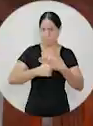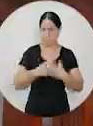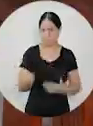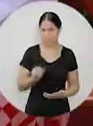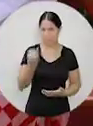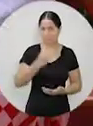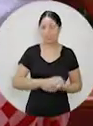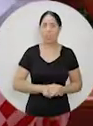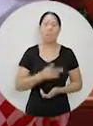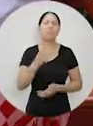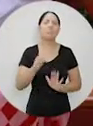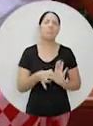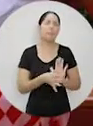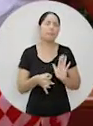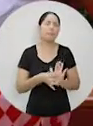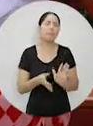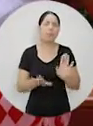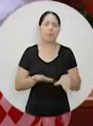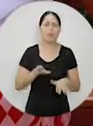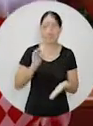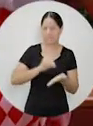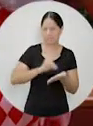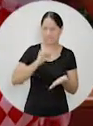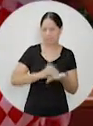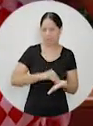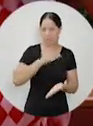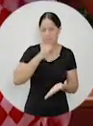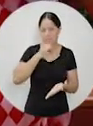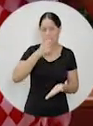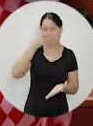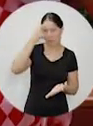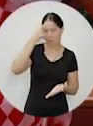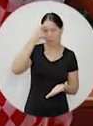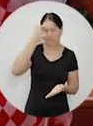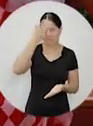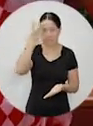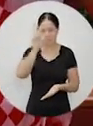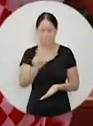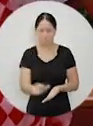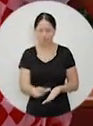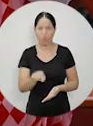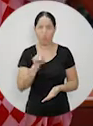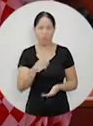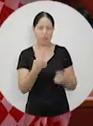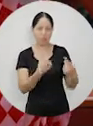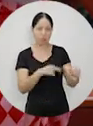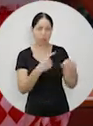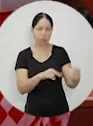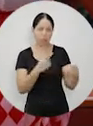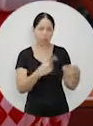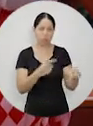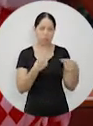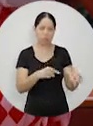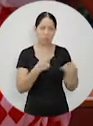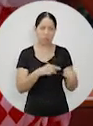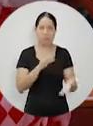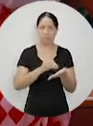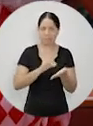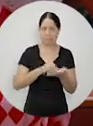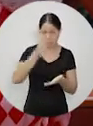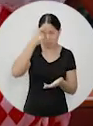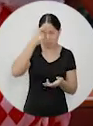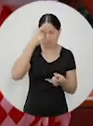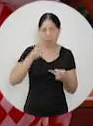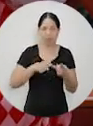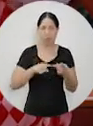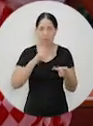seu papel. E na sua opinião, Cris, falta um pouco a conscientização daquela pessoa que faz um ataque a um jornalista